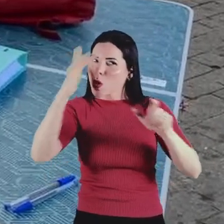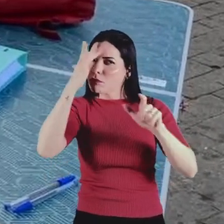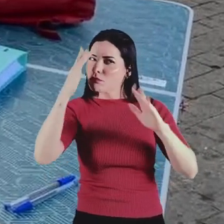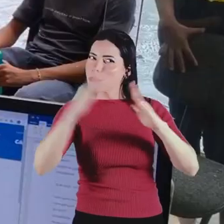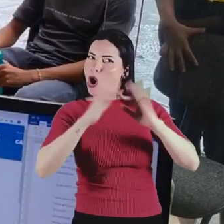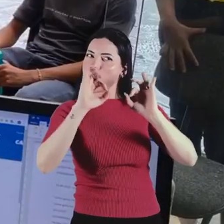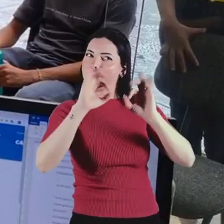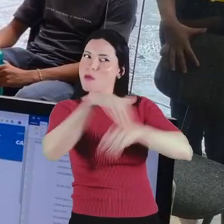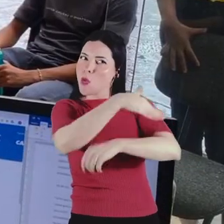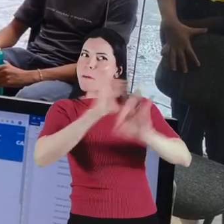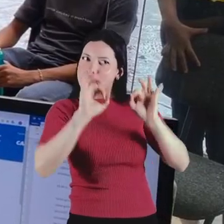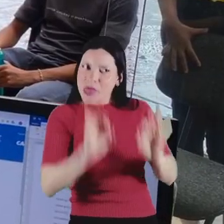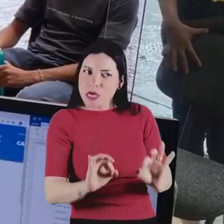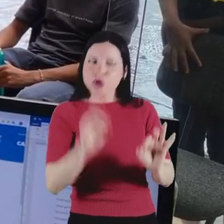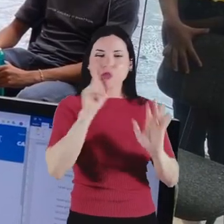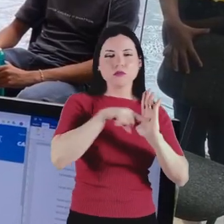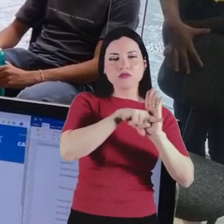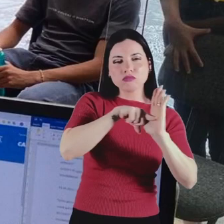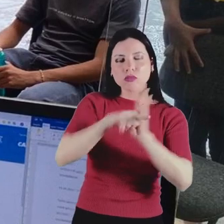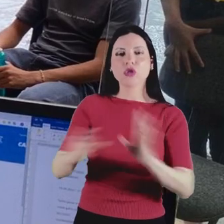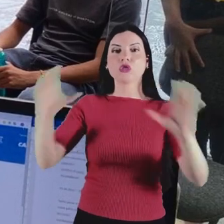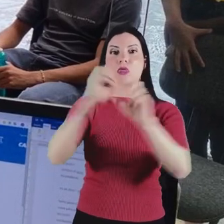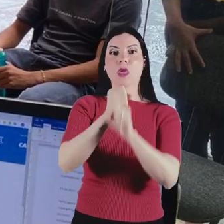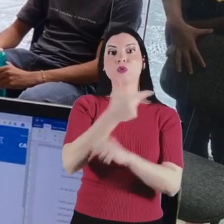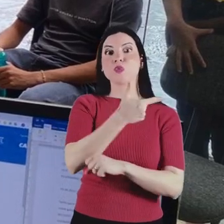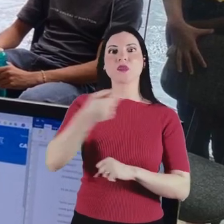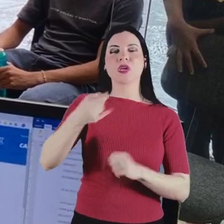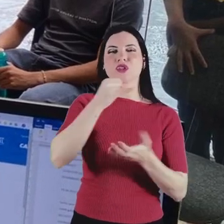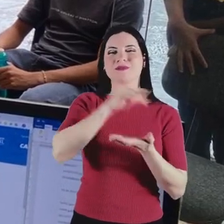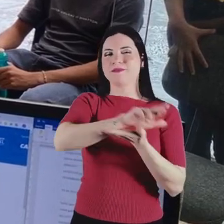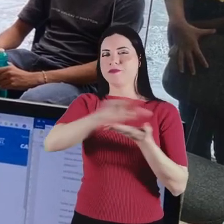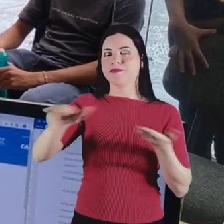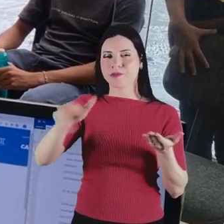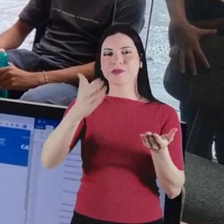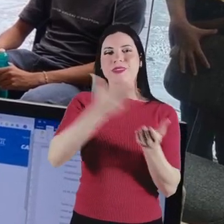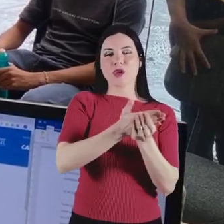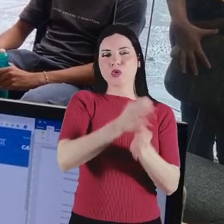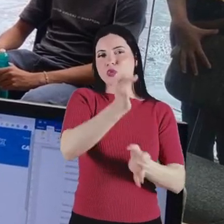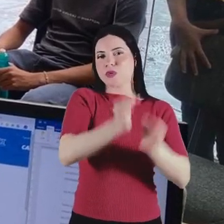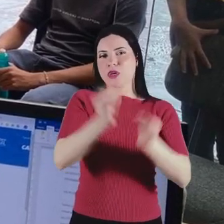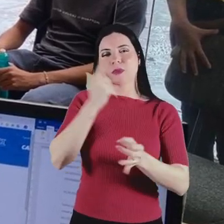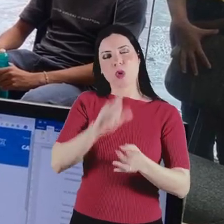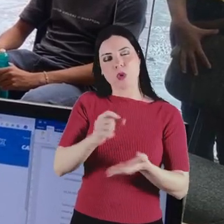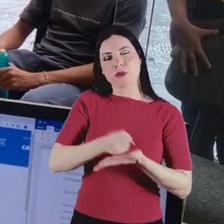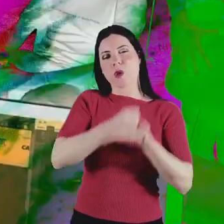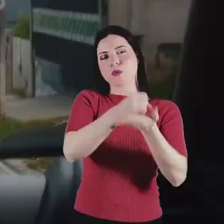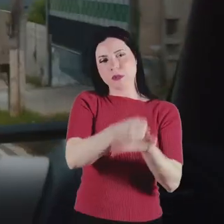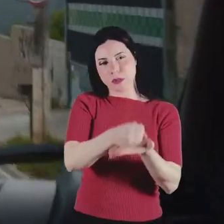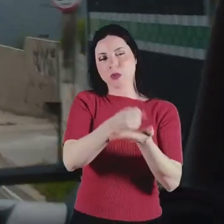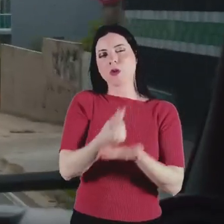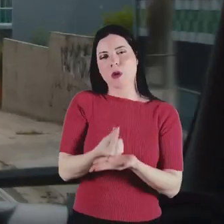assim fizemos, acho que por volta de 200 casos judiciais de auxílio emergencial.